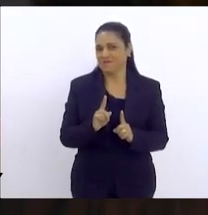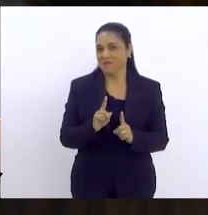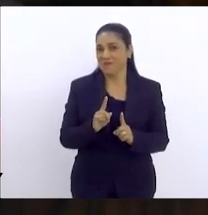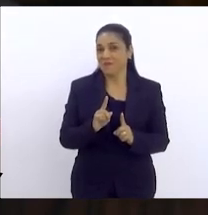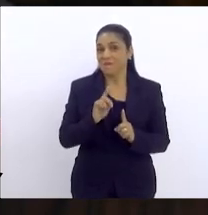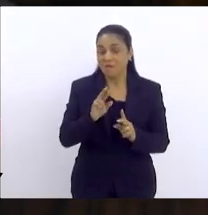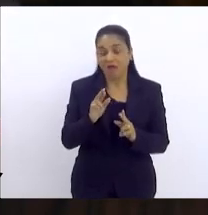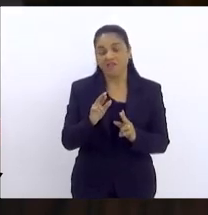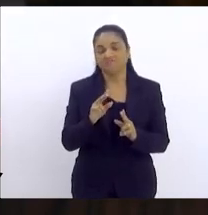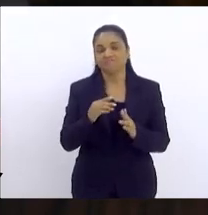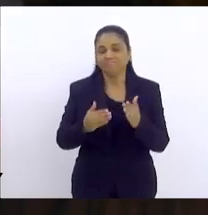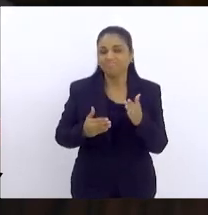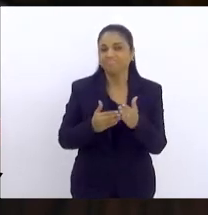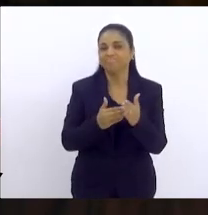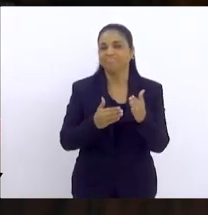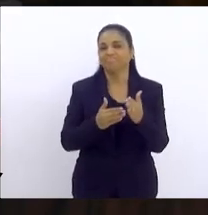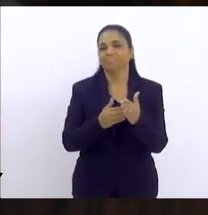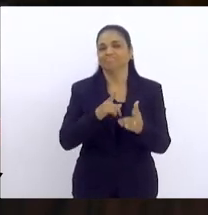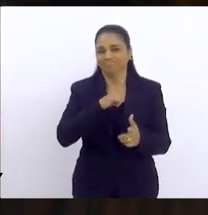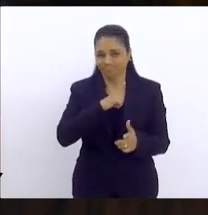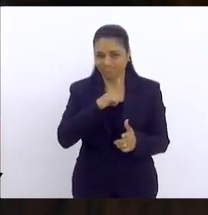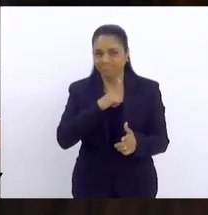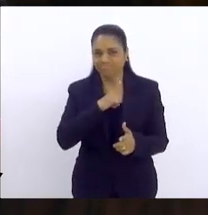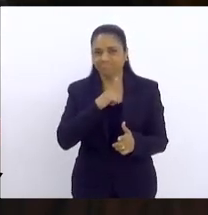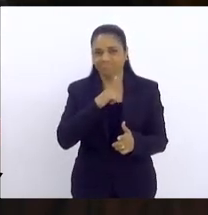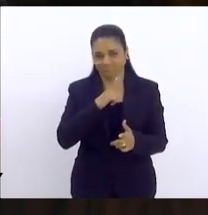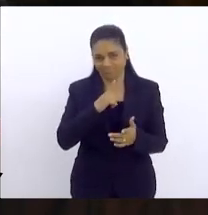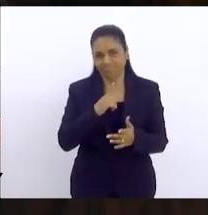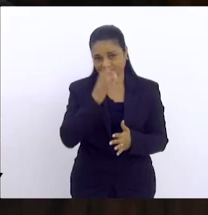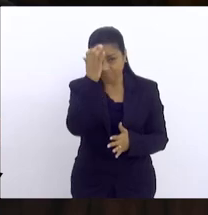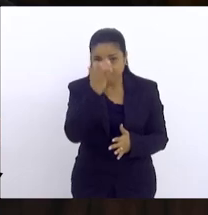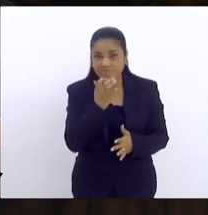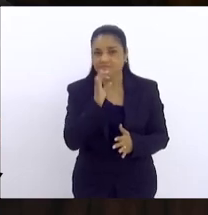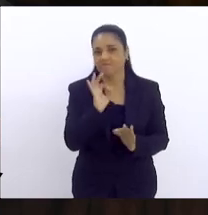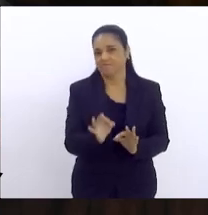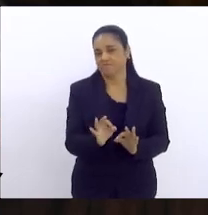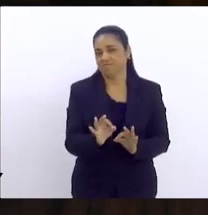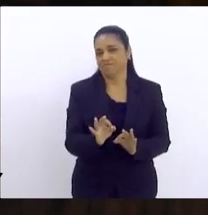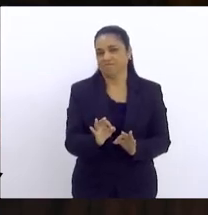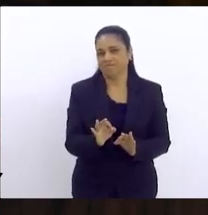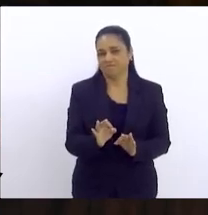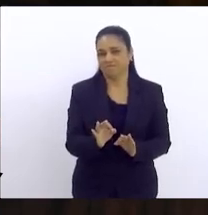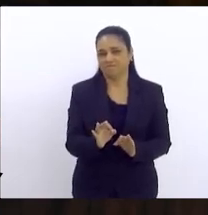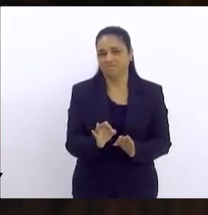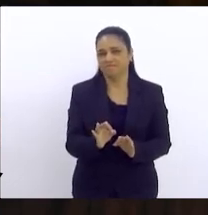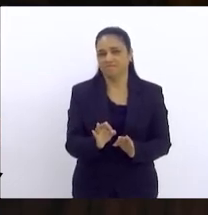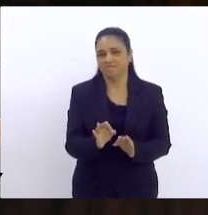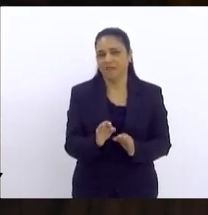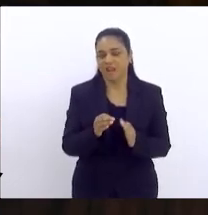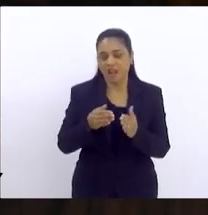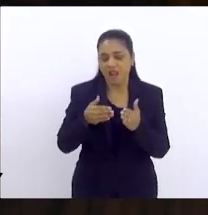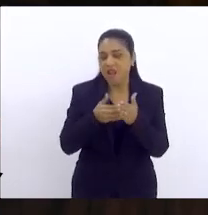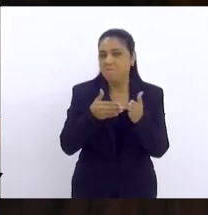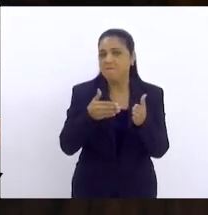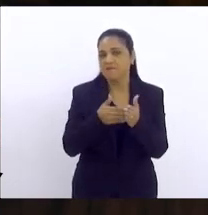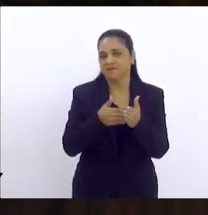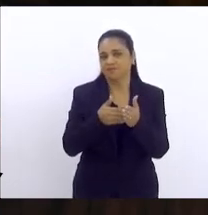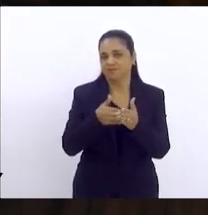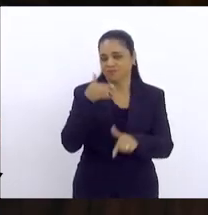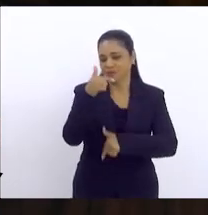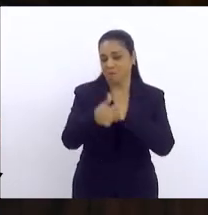estão com restrições muito sérias restrições muito séria